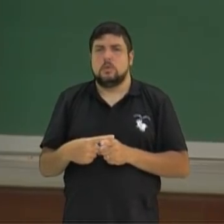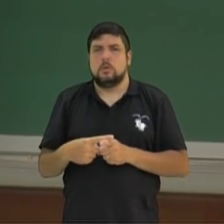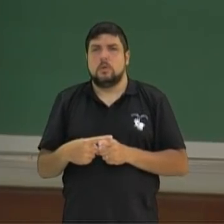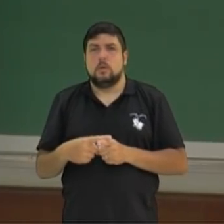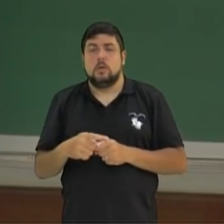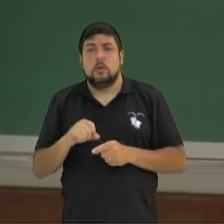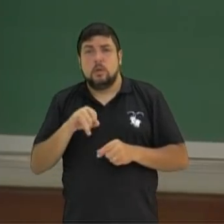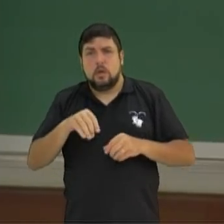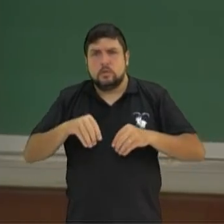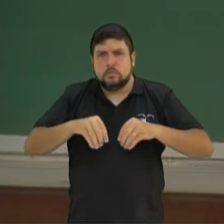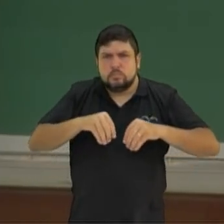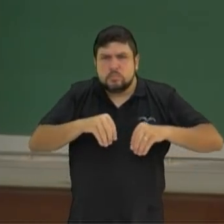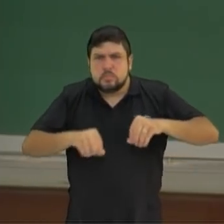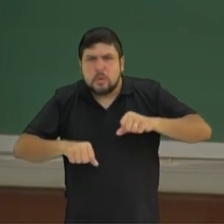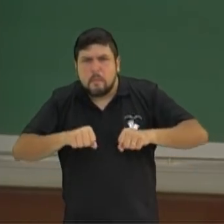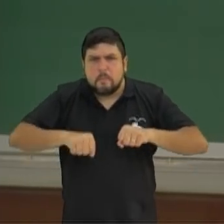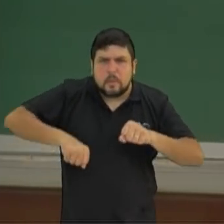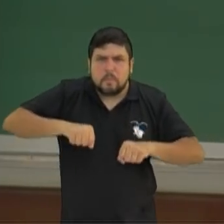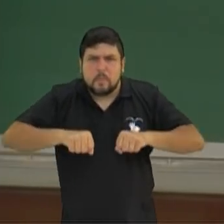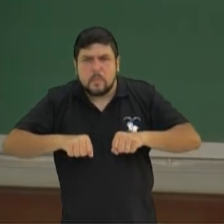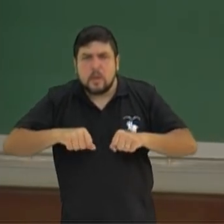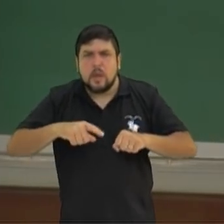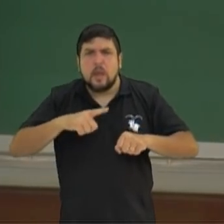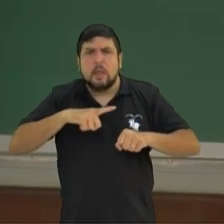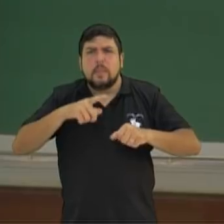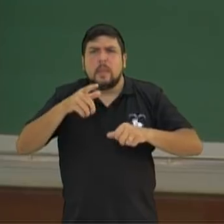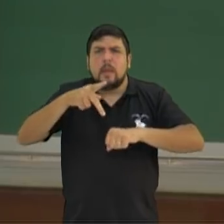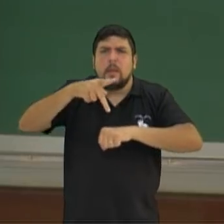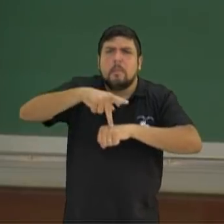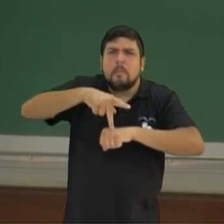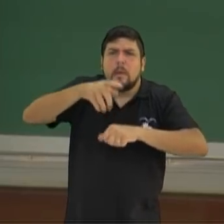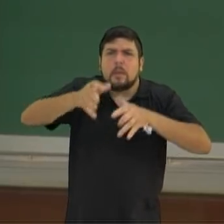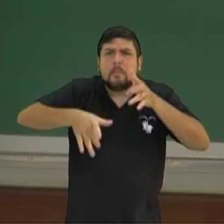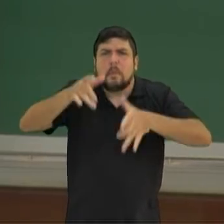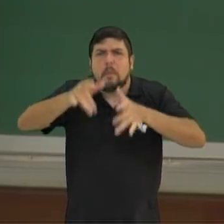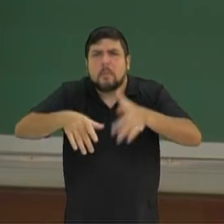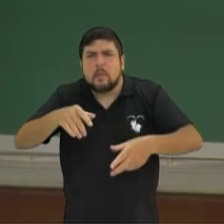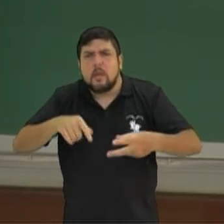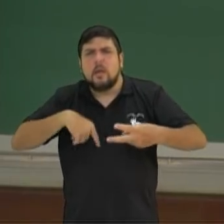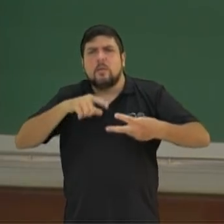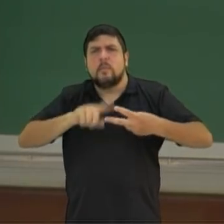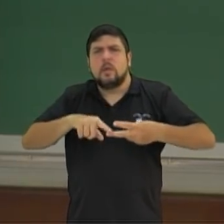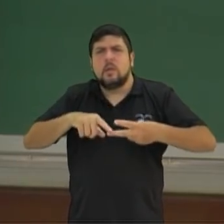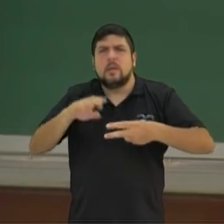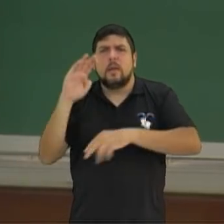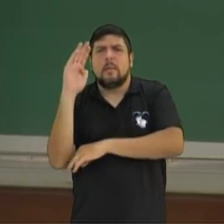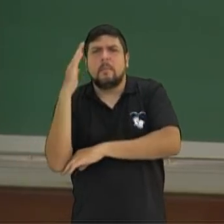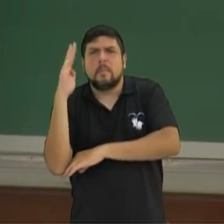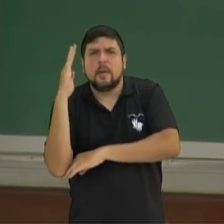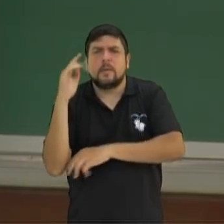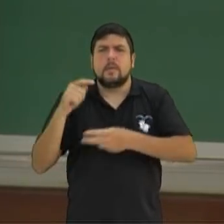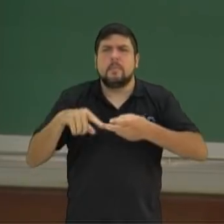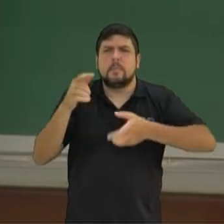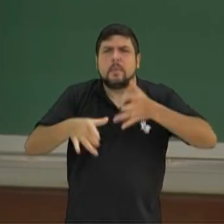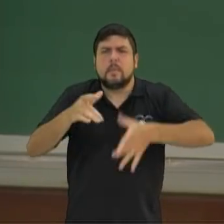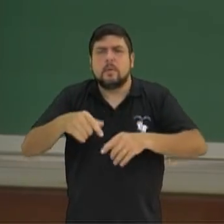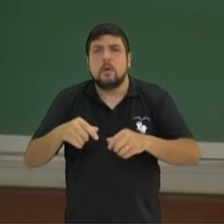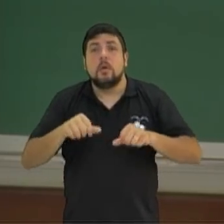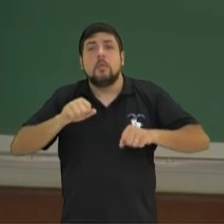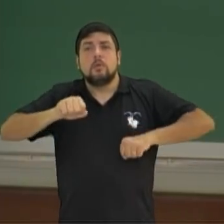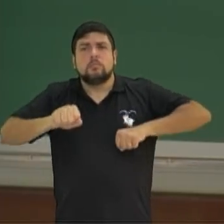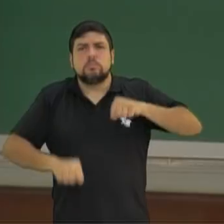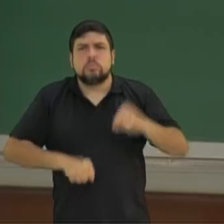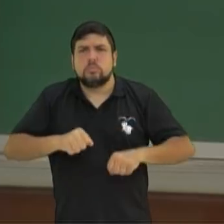terreno acidentado, com muito material solto na trilha, né, isso pode acabar voando, o próprio movimento